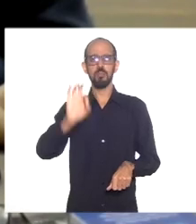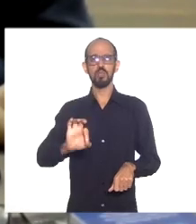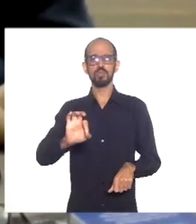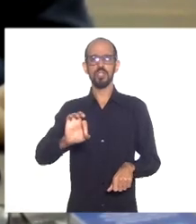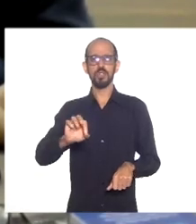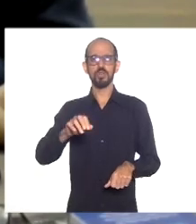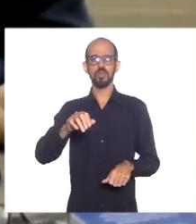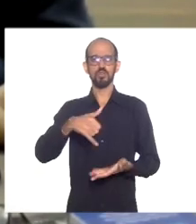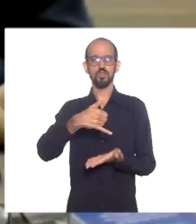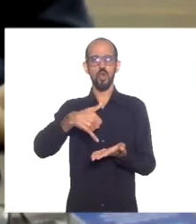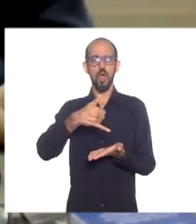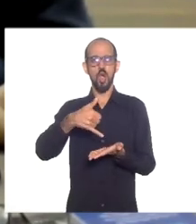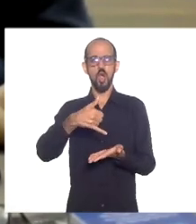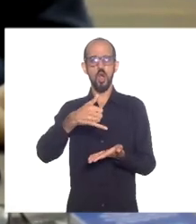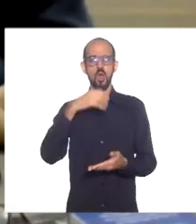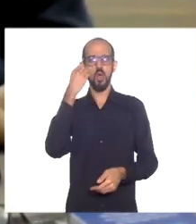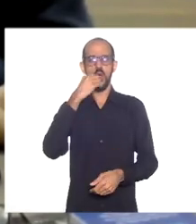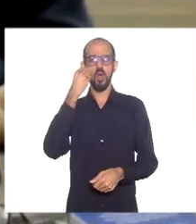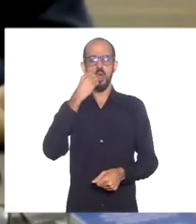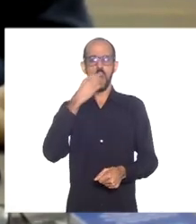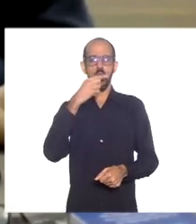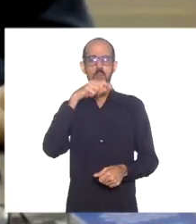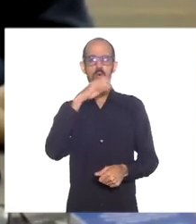óleo lucro para o governo.